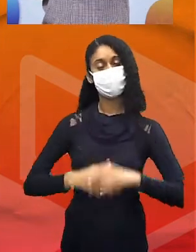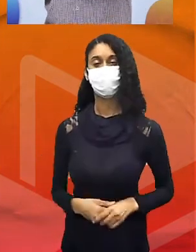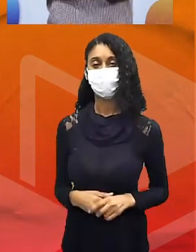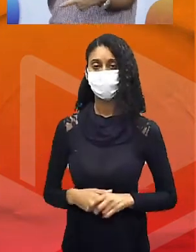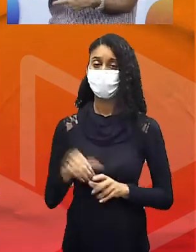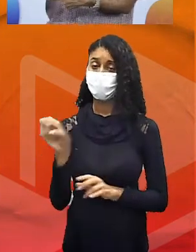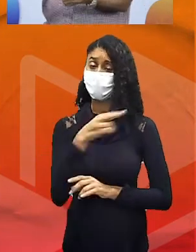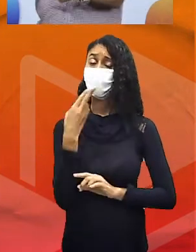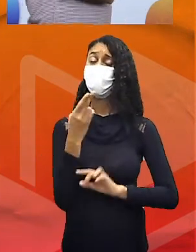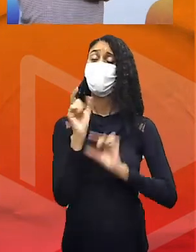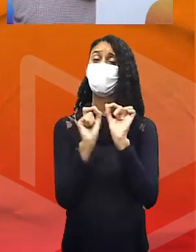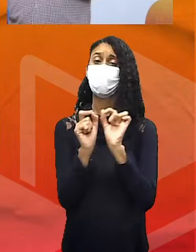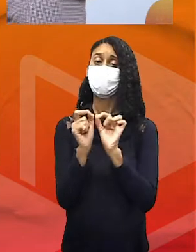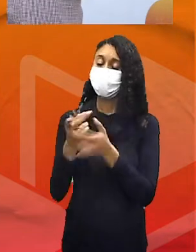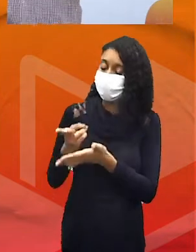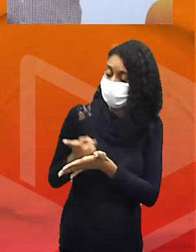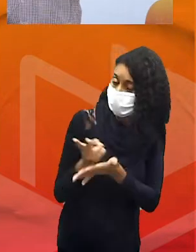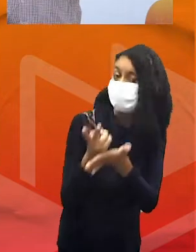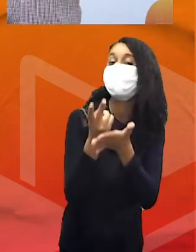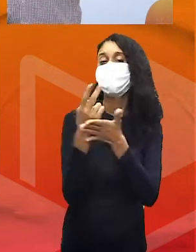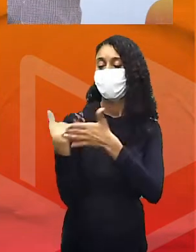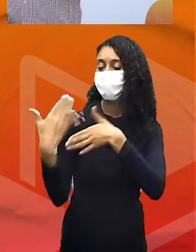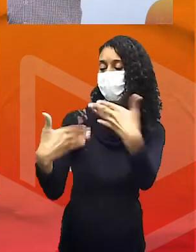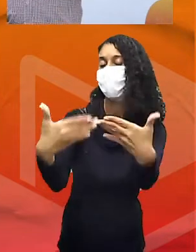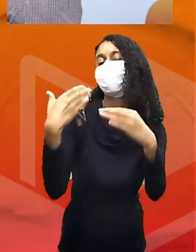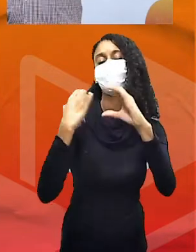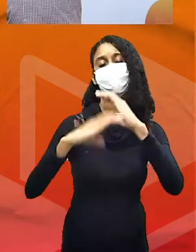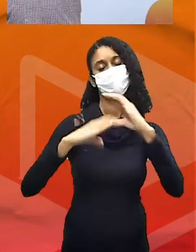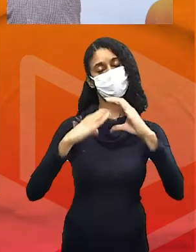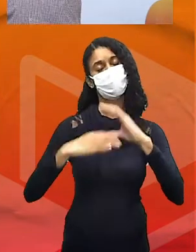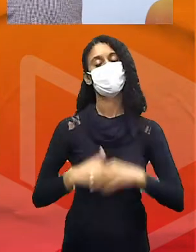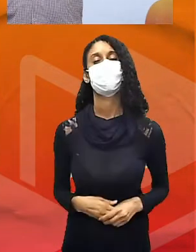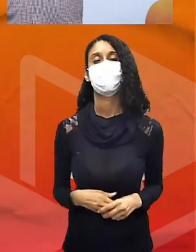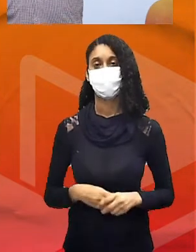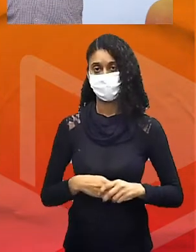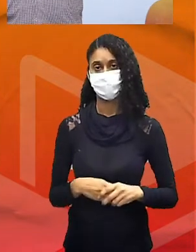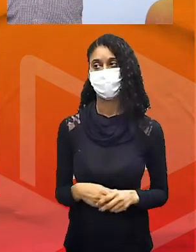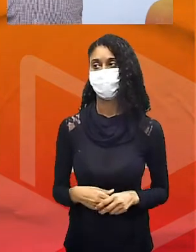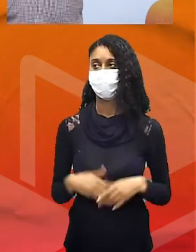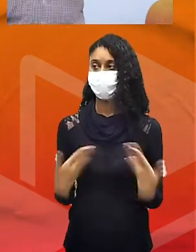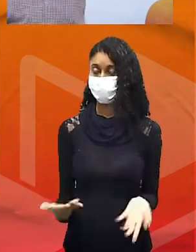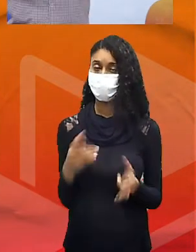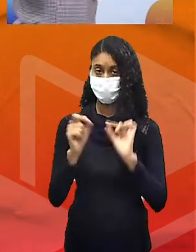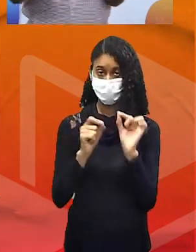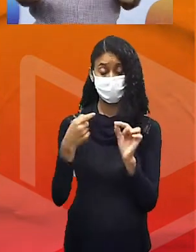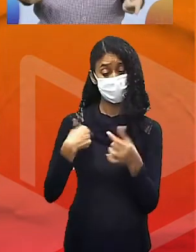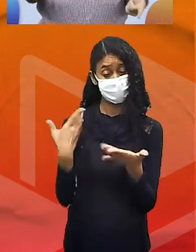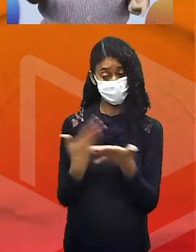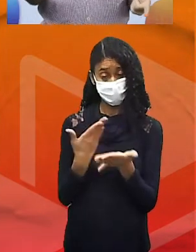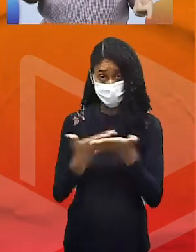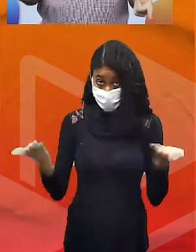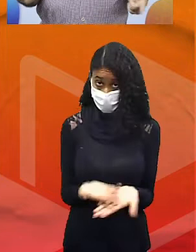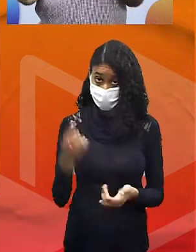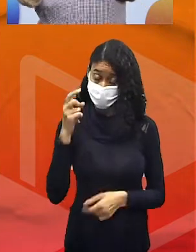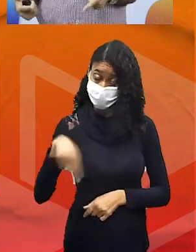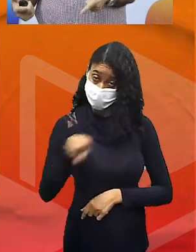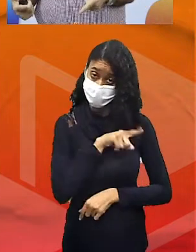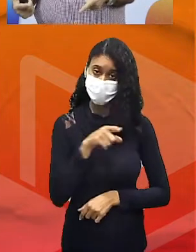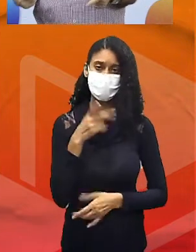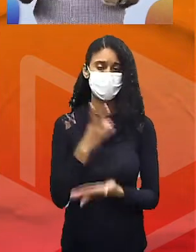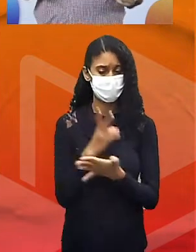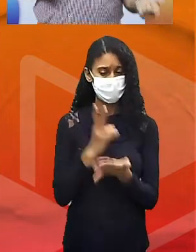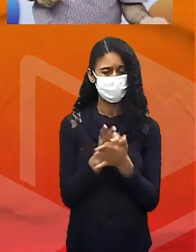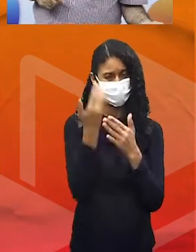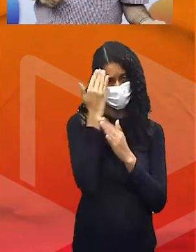ou quer prosseguir um processo comunicativo. Então, eu tô aqui dando aula para você e estou o tempo todo. Está